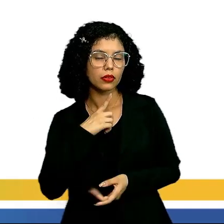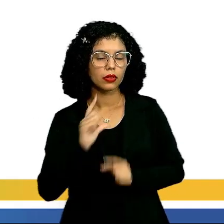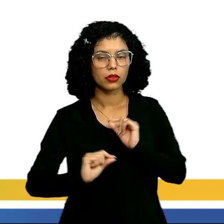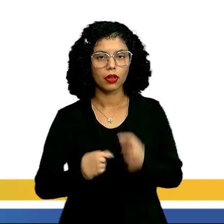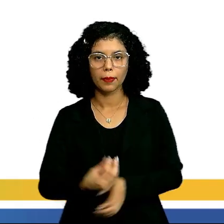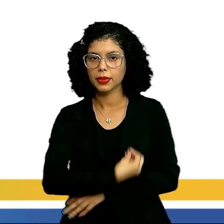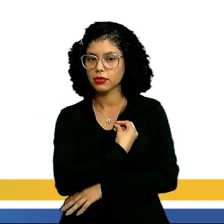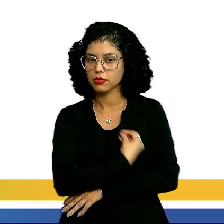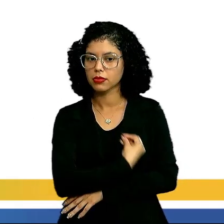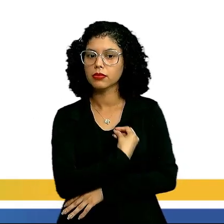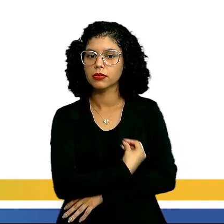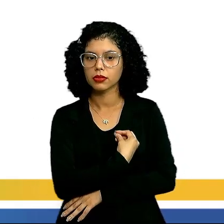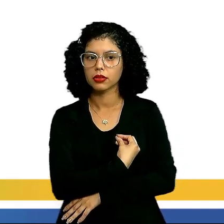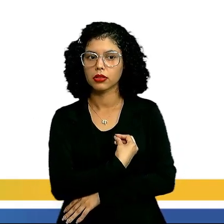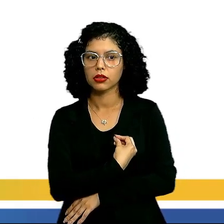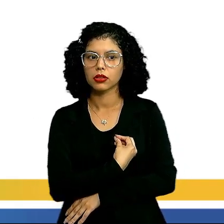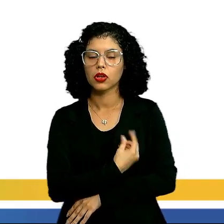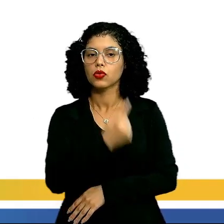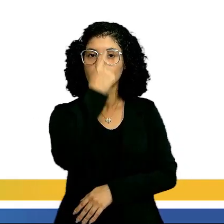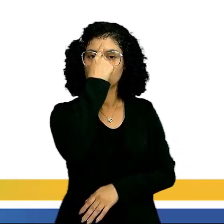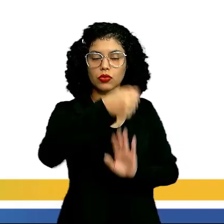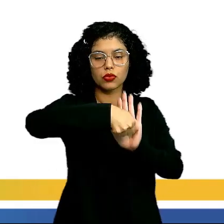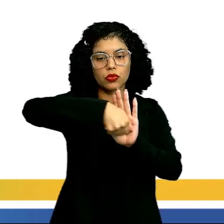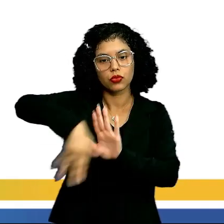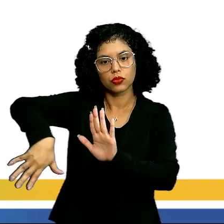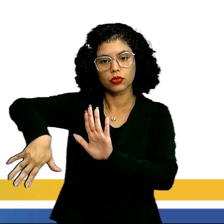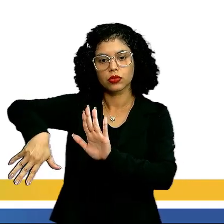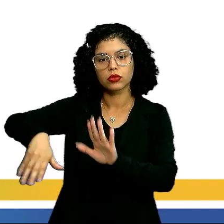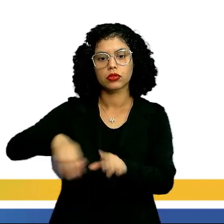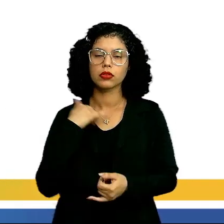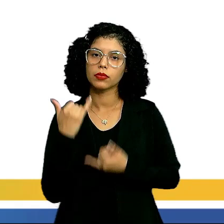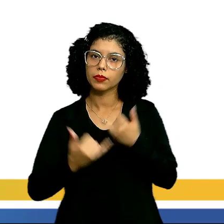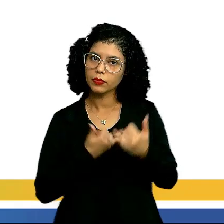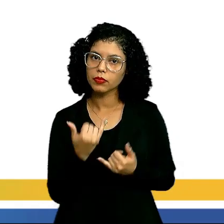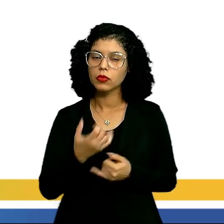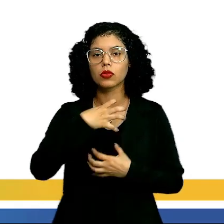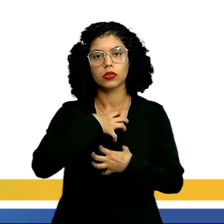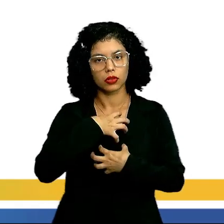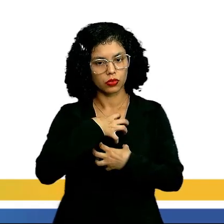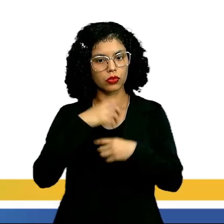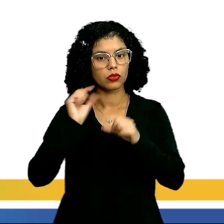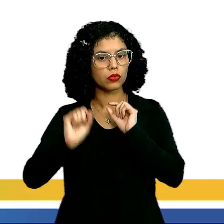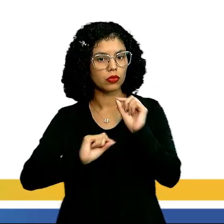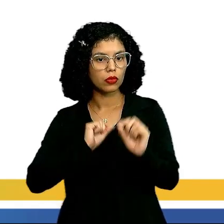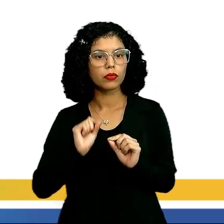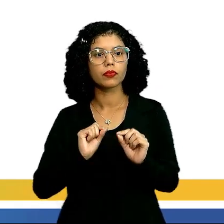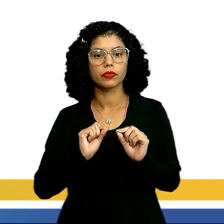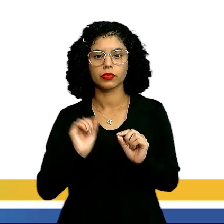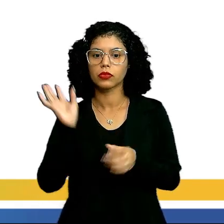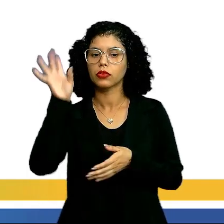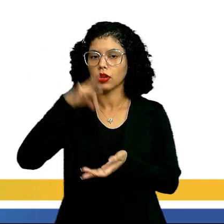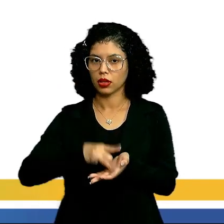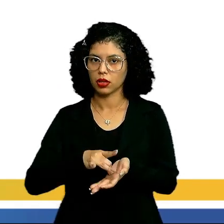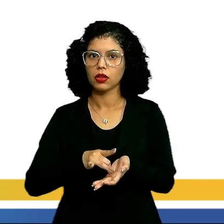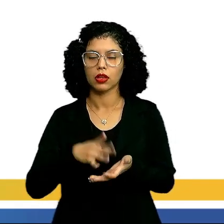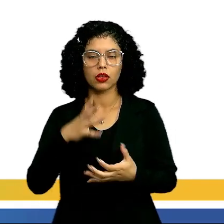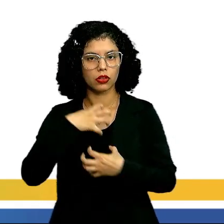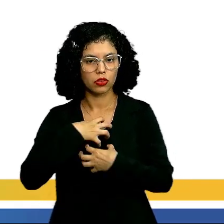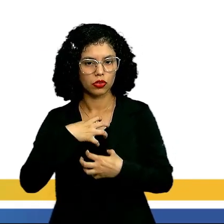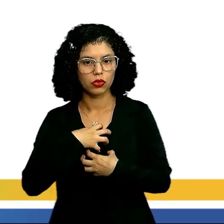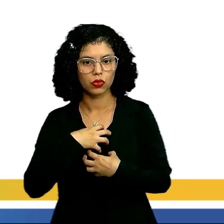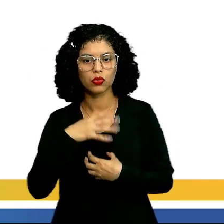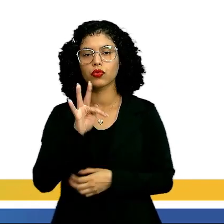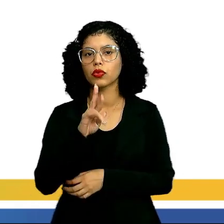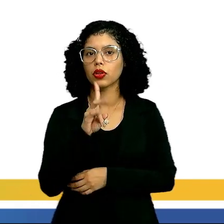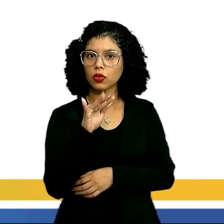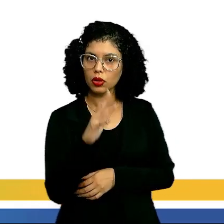a presença de figuras de linguagem que brincam com esse sentido de sentido real, de sentido